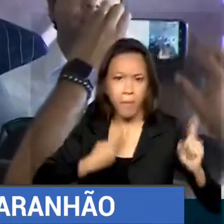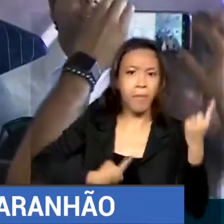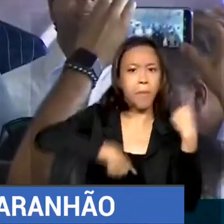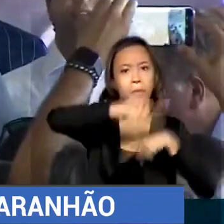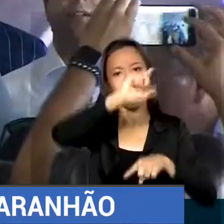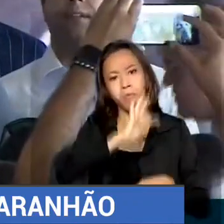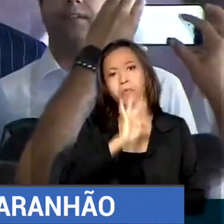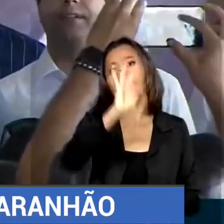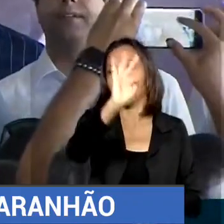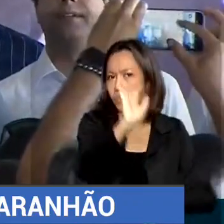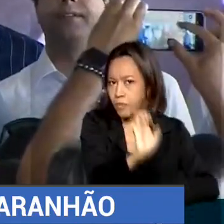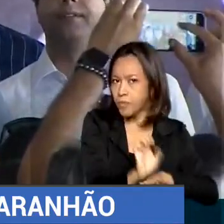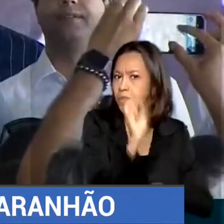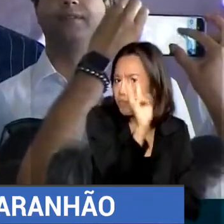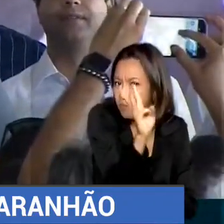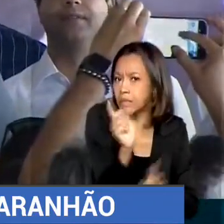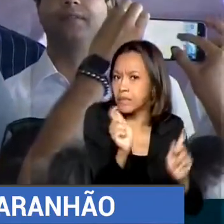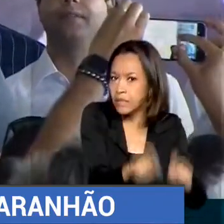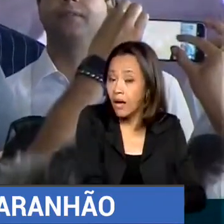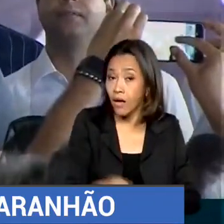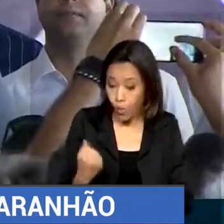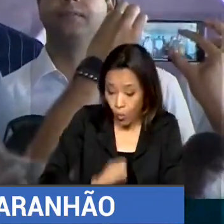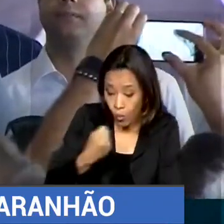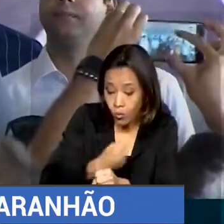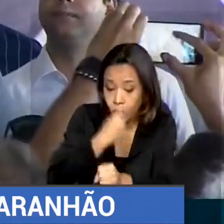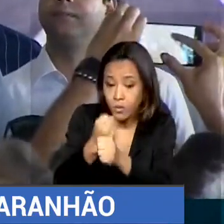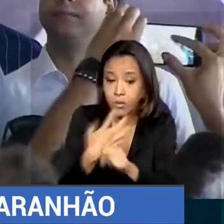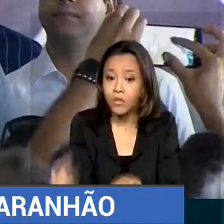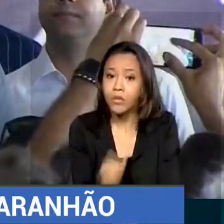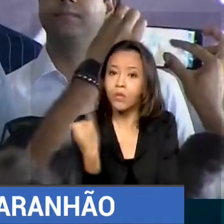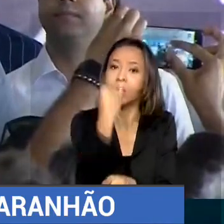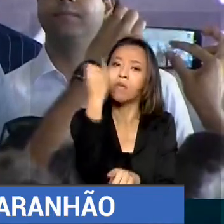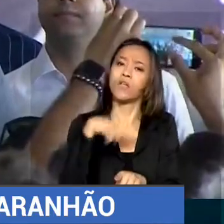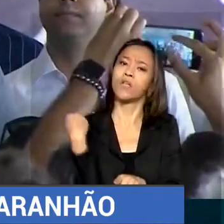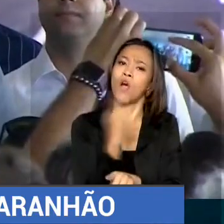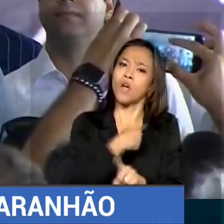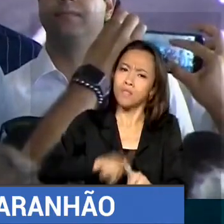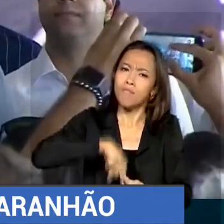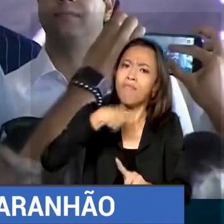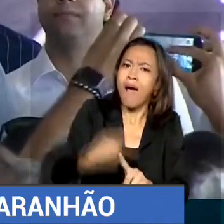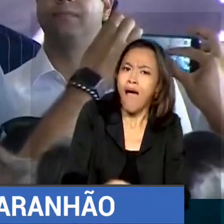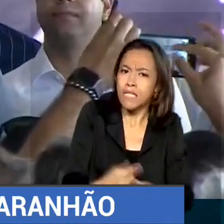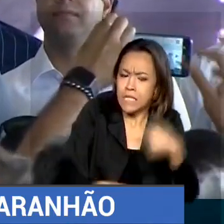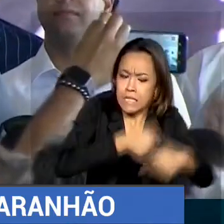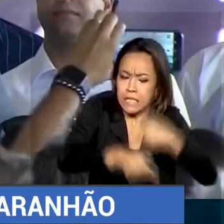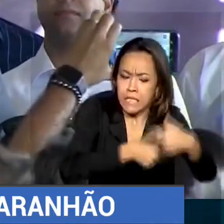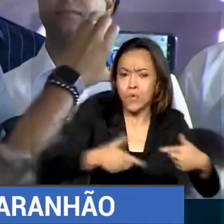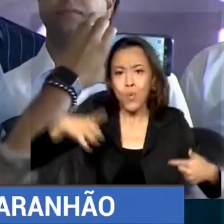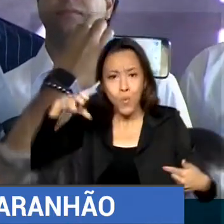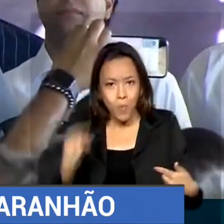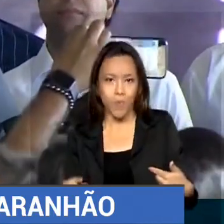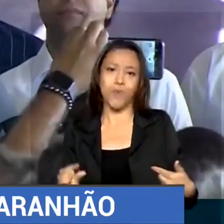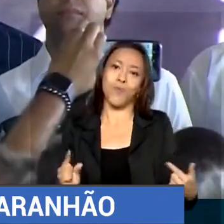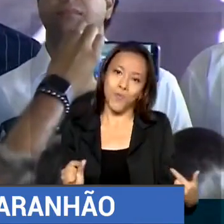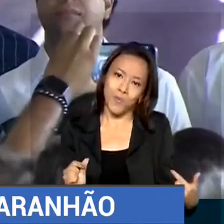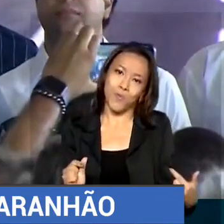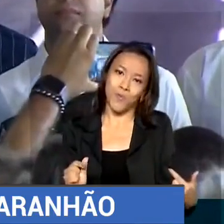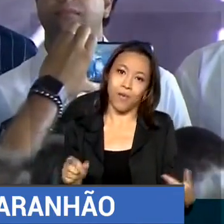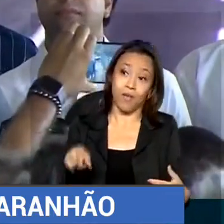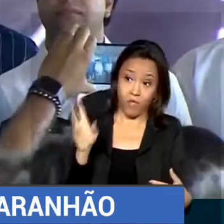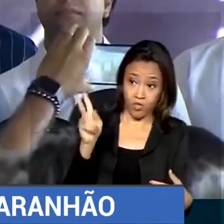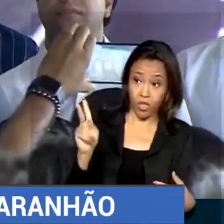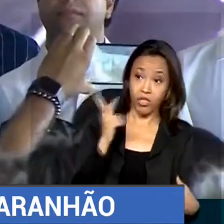corrupção. Obras são essenciais. Nós estamos fazendo mais com menos. Como disse o senador,